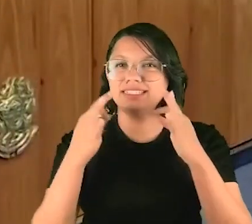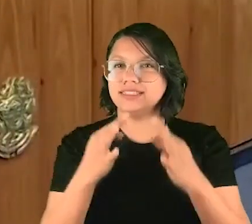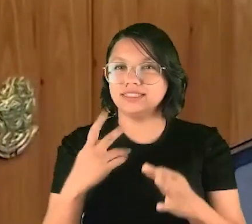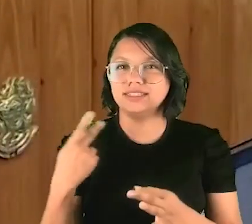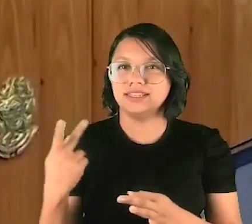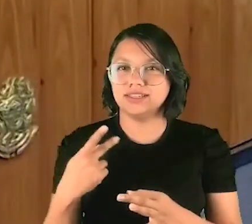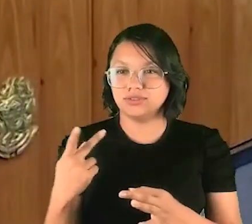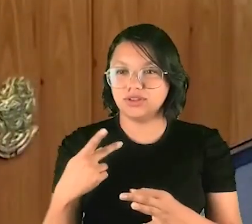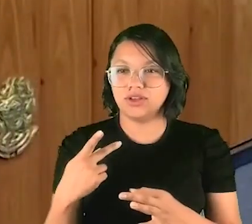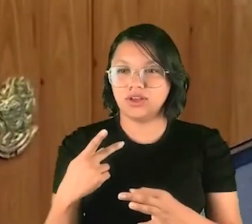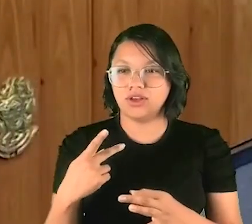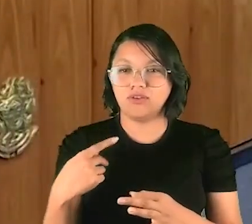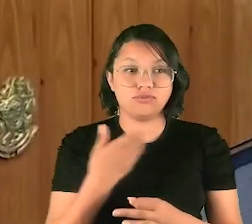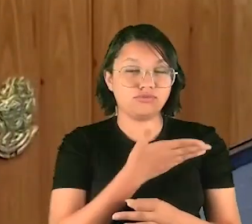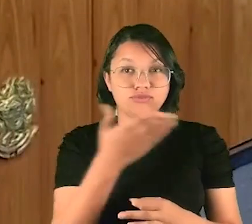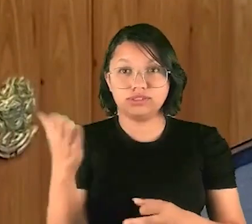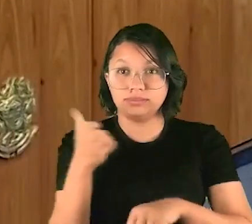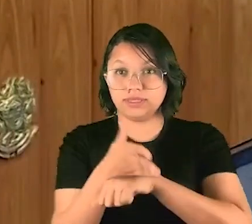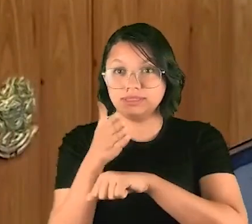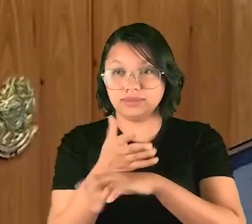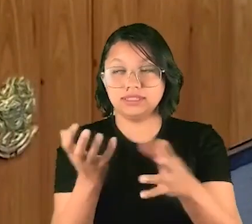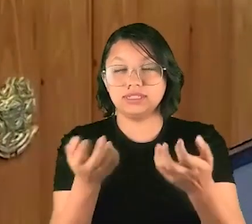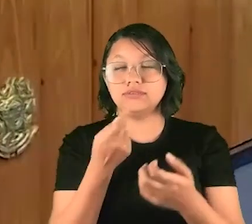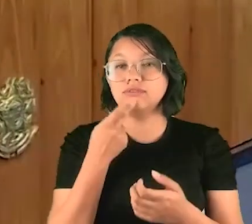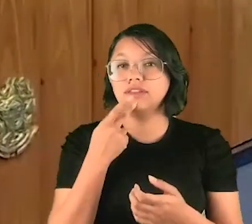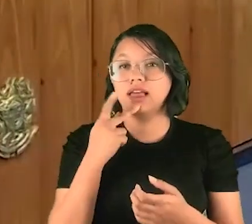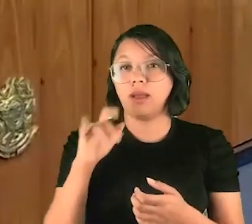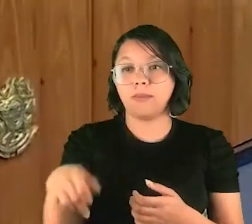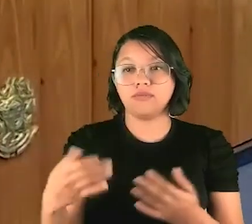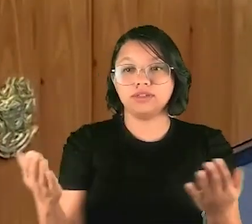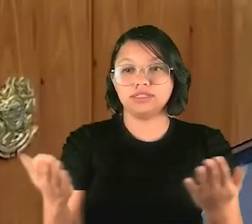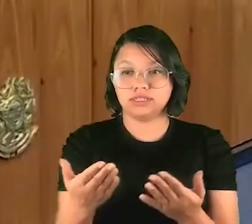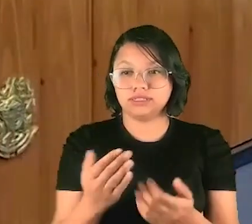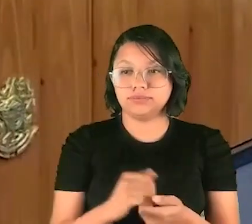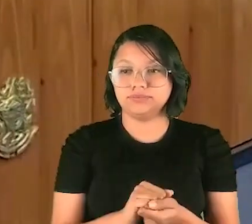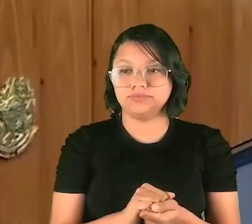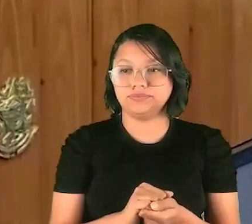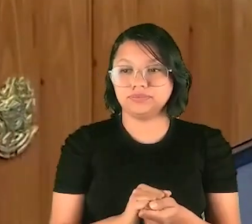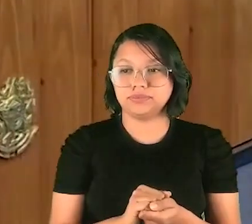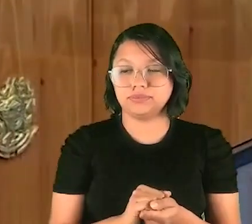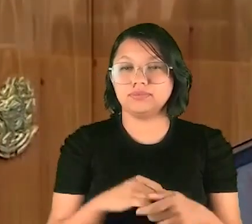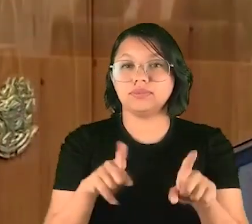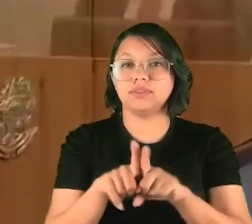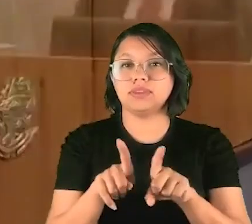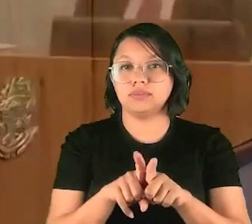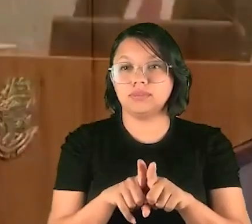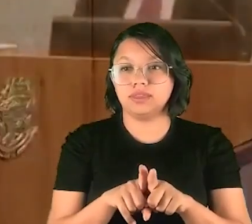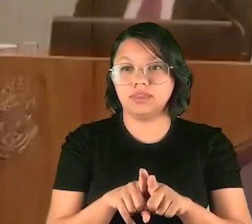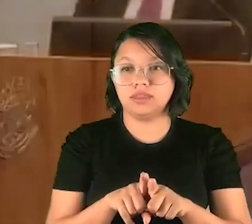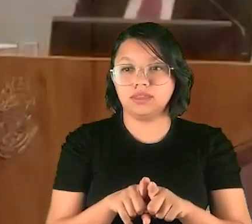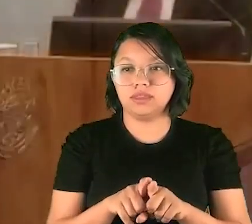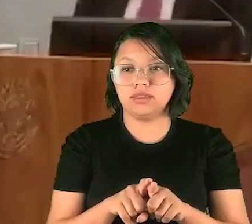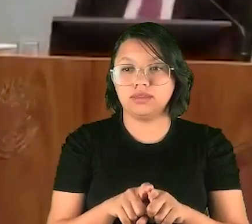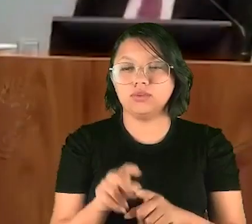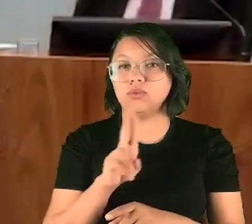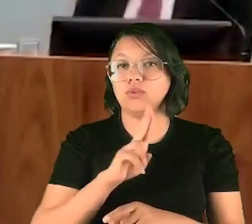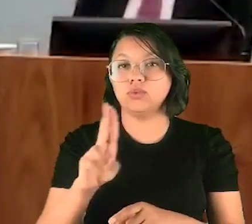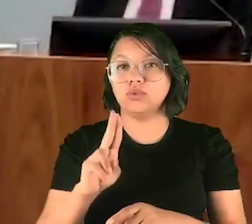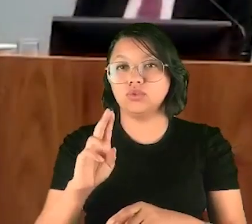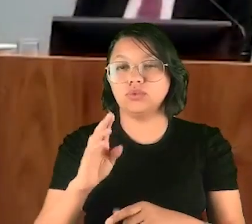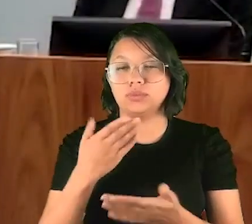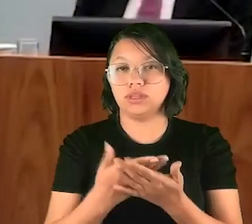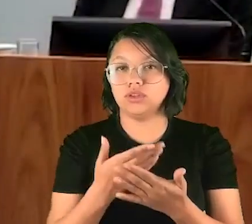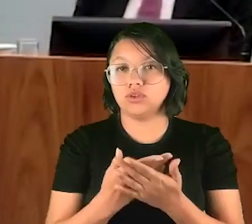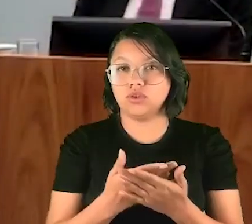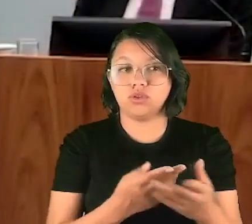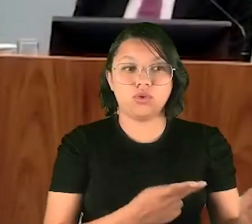debate que certamente os nossos participantes gostariam de colocar, eu queria aproveitar esse ensejo para até